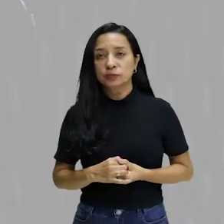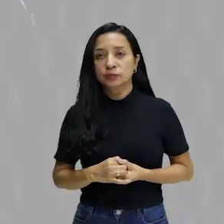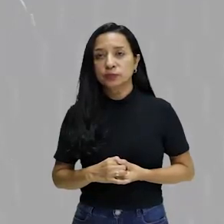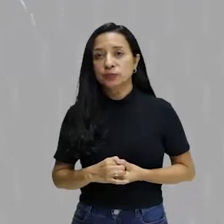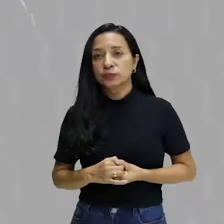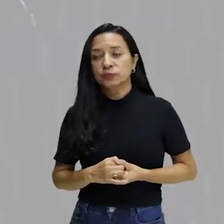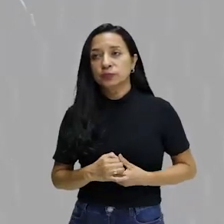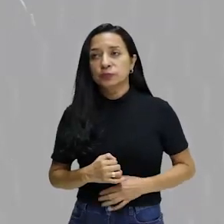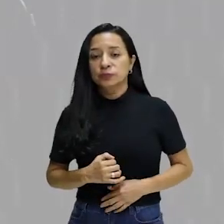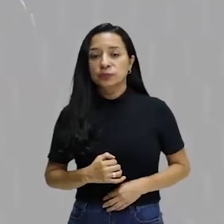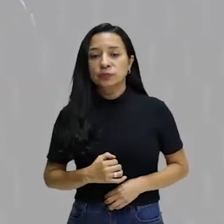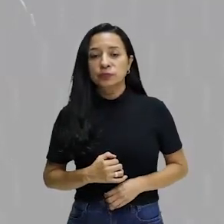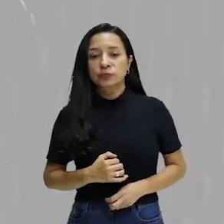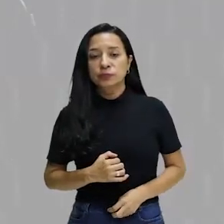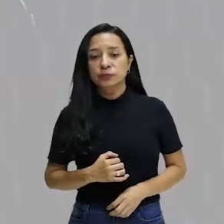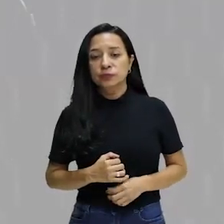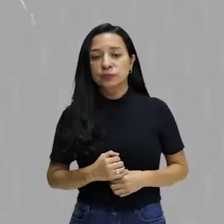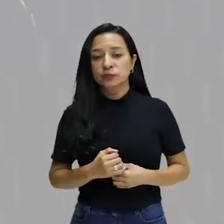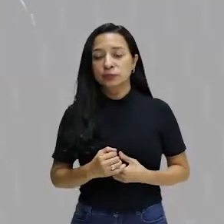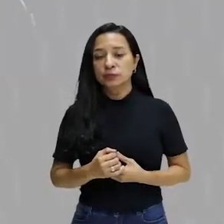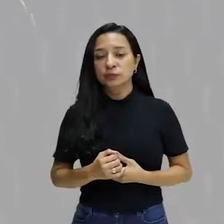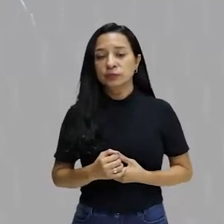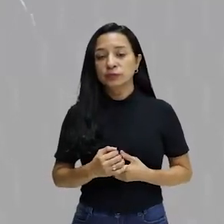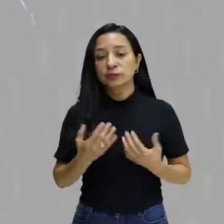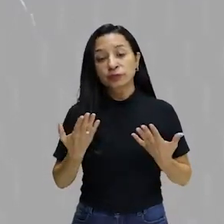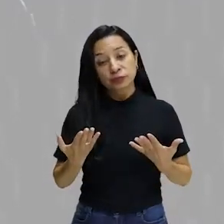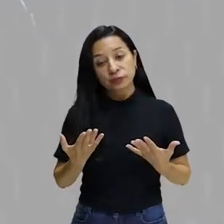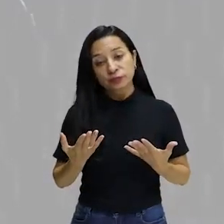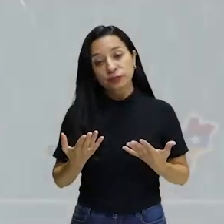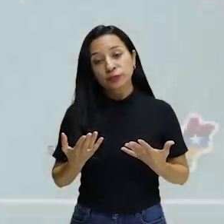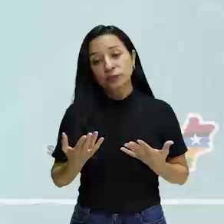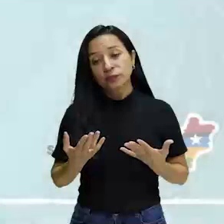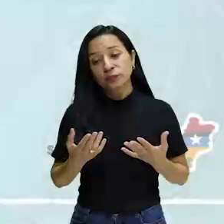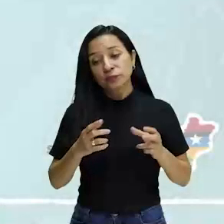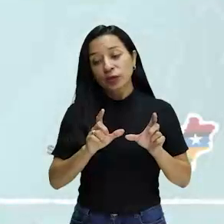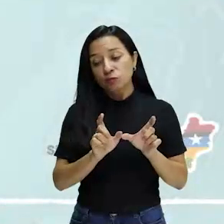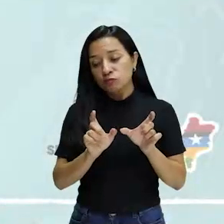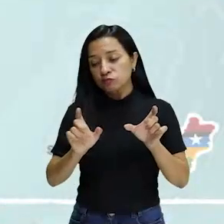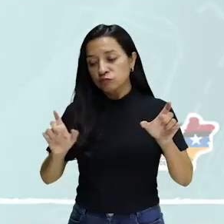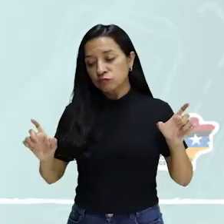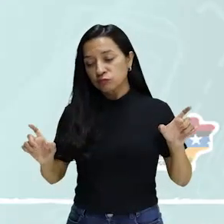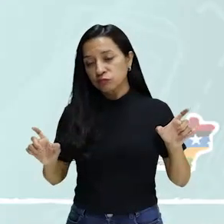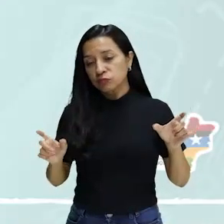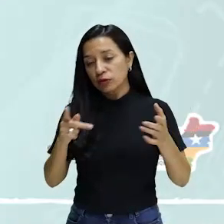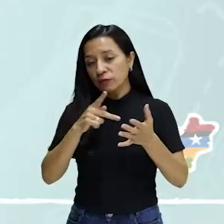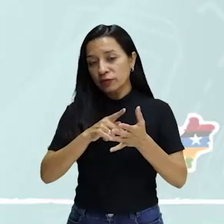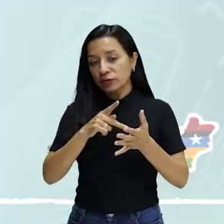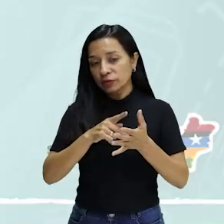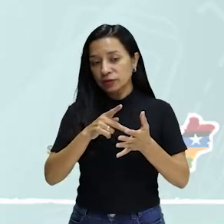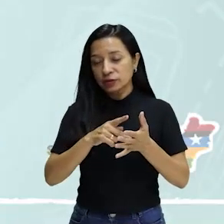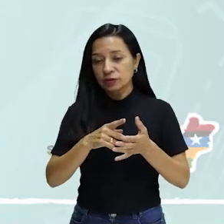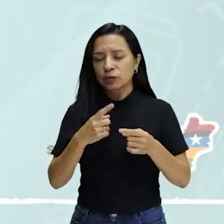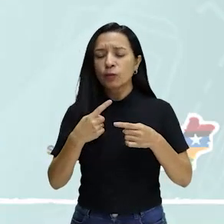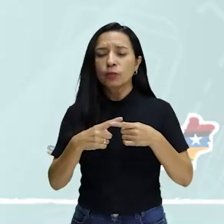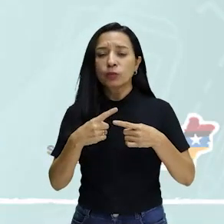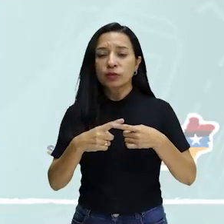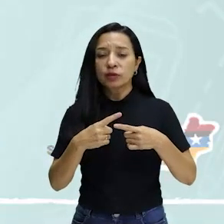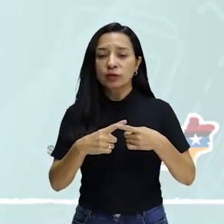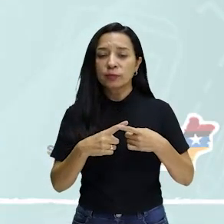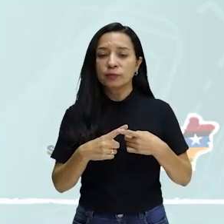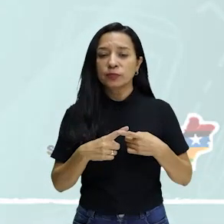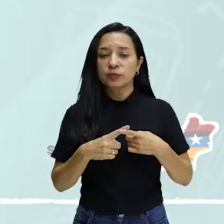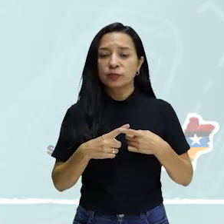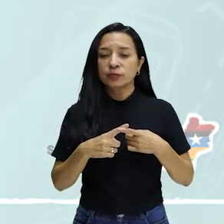no cilindro central. Pessoal, essa afirmativa aqui ela é verdadeira. Inclusive,